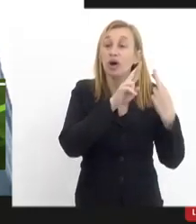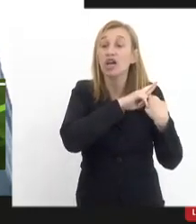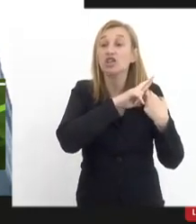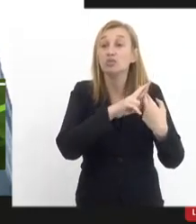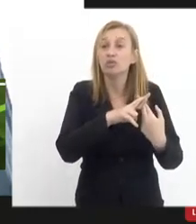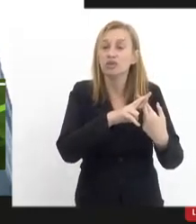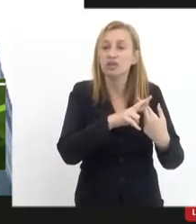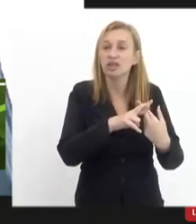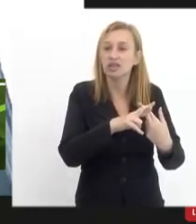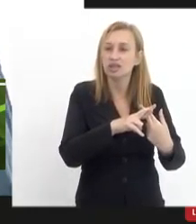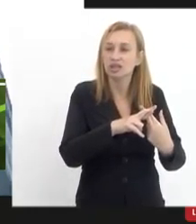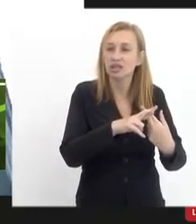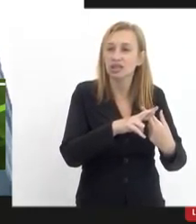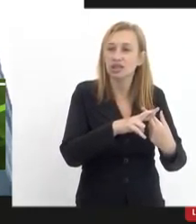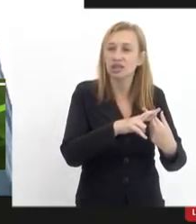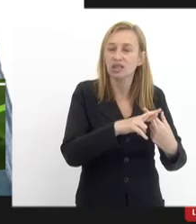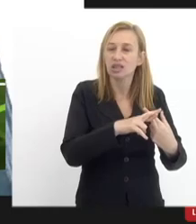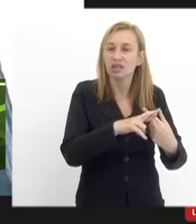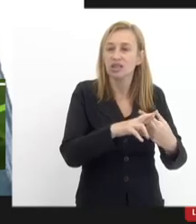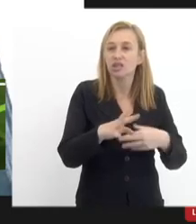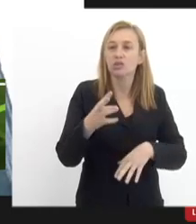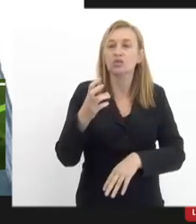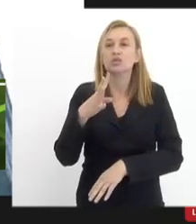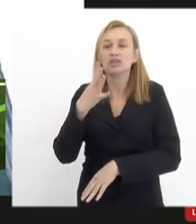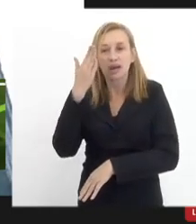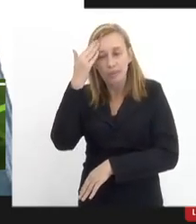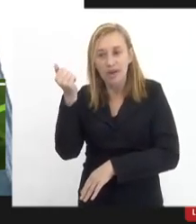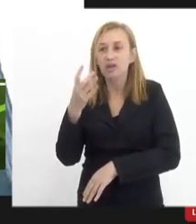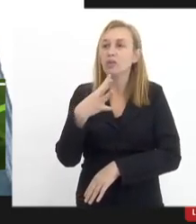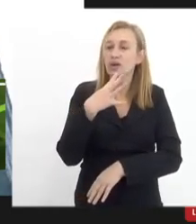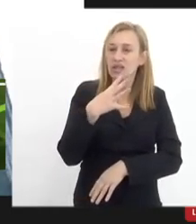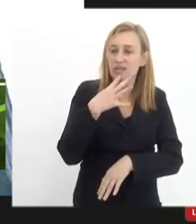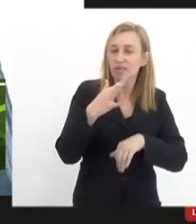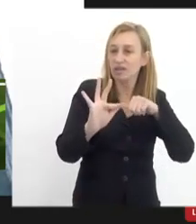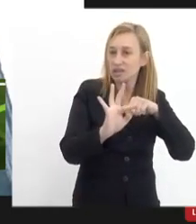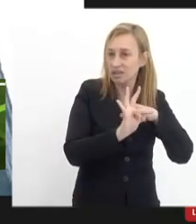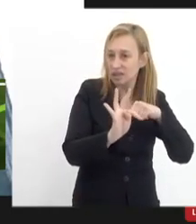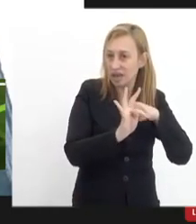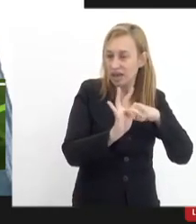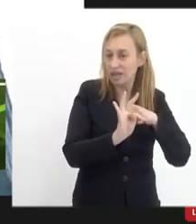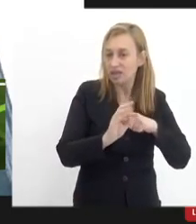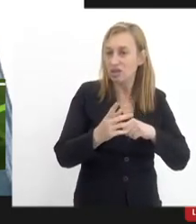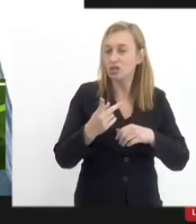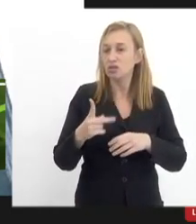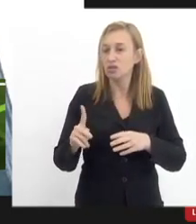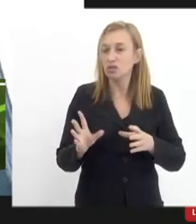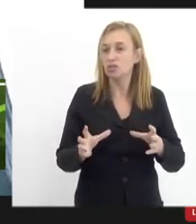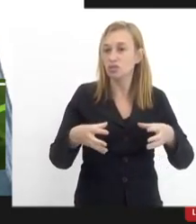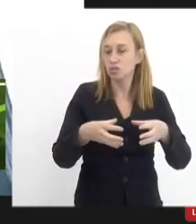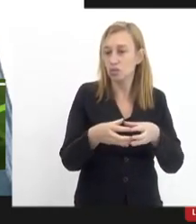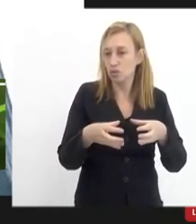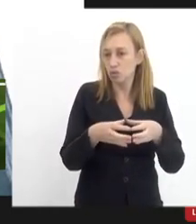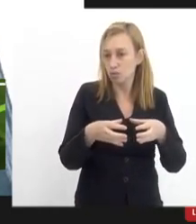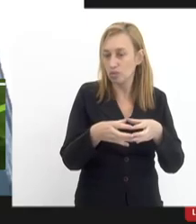pelas transmissões de saberes, de conhecimentos, de técnicas entre as suas comunidades.